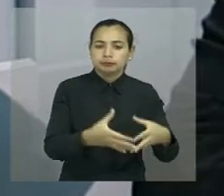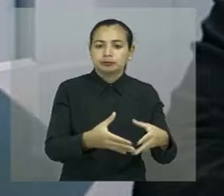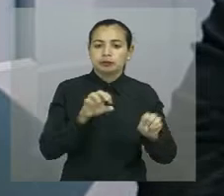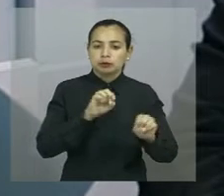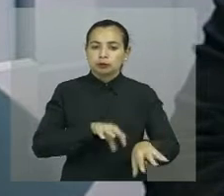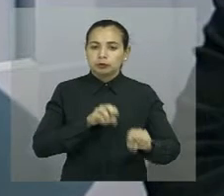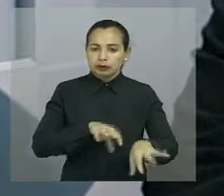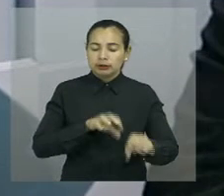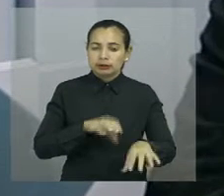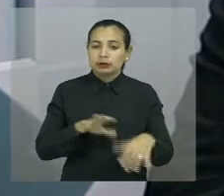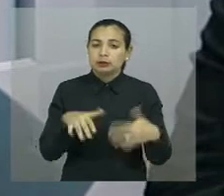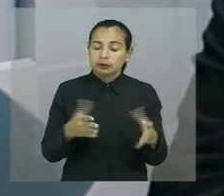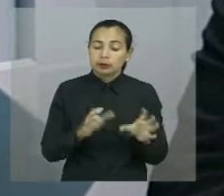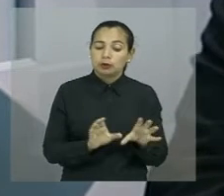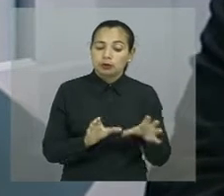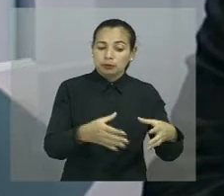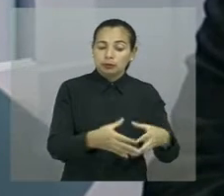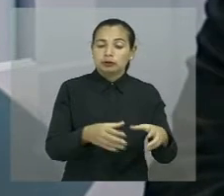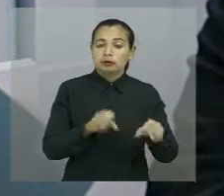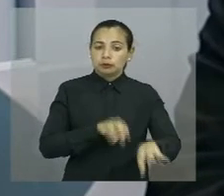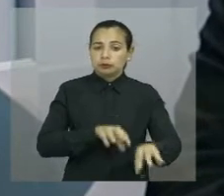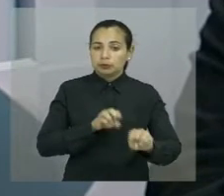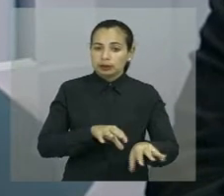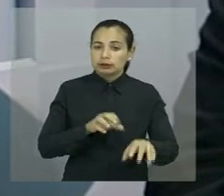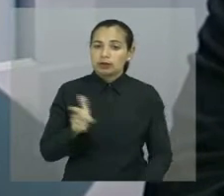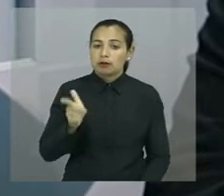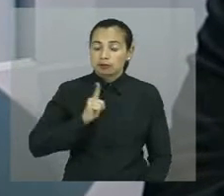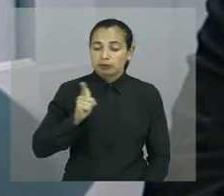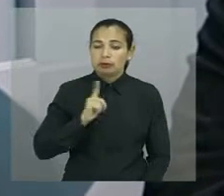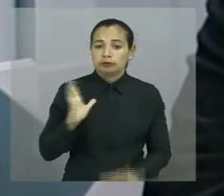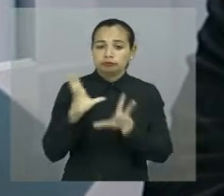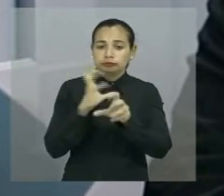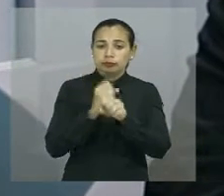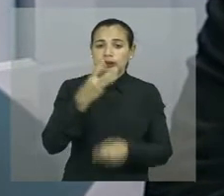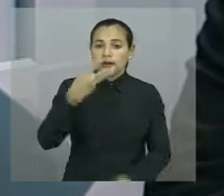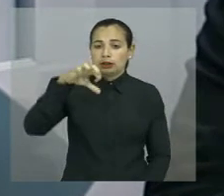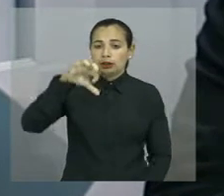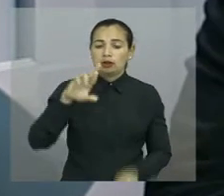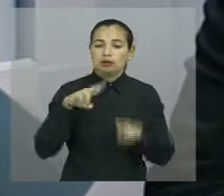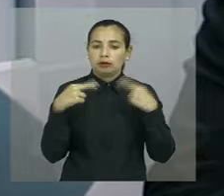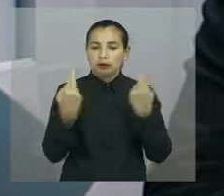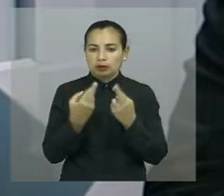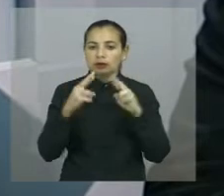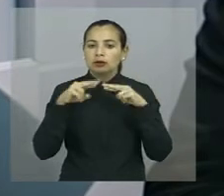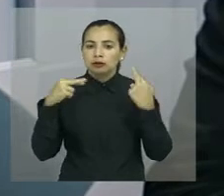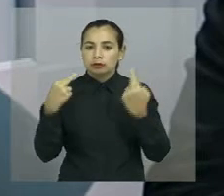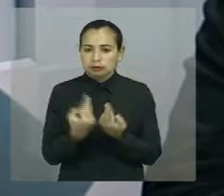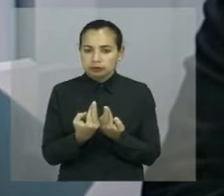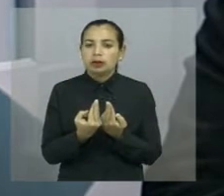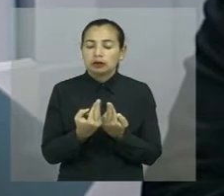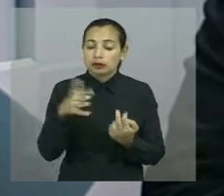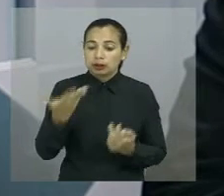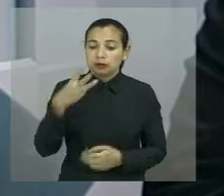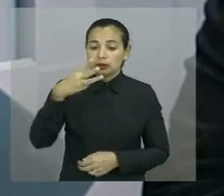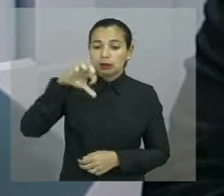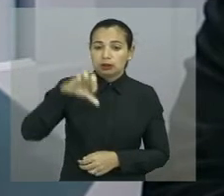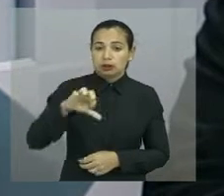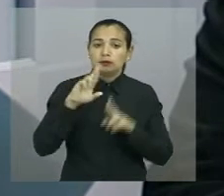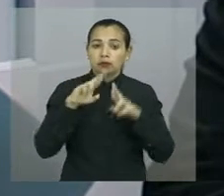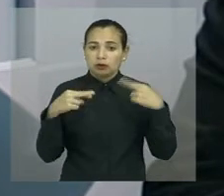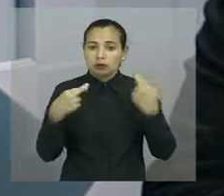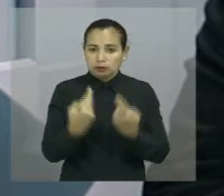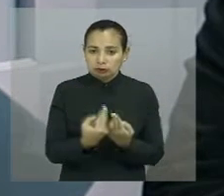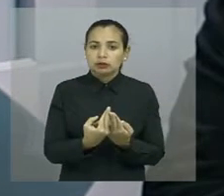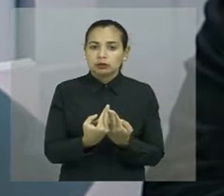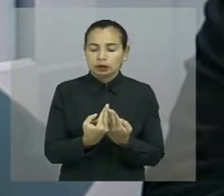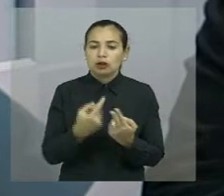na Comissão de Educação nós tivemos 39 reuniões, né? Destas nossas 39 reuniões, desses